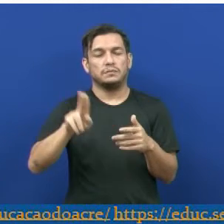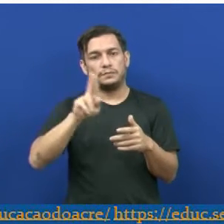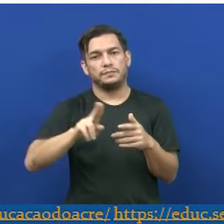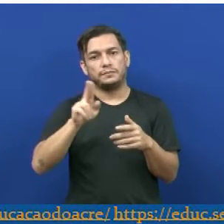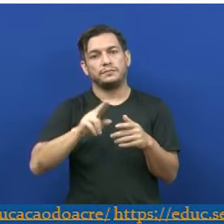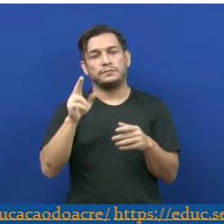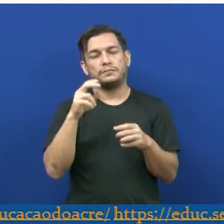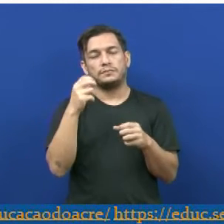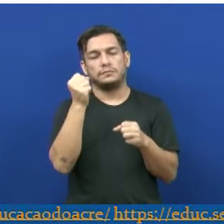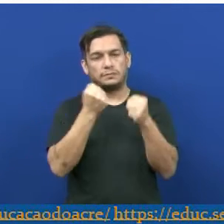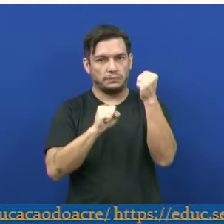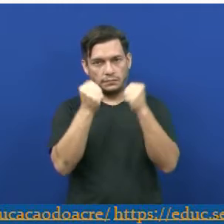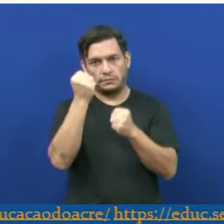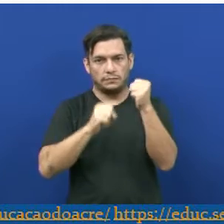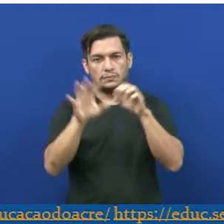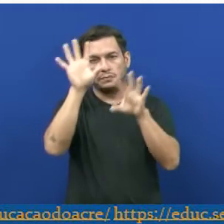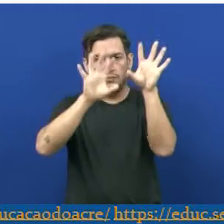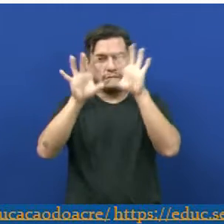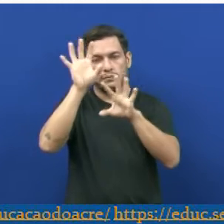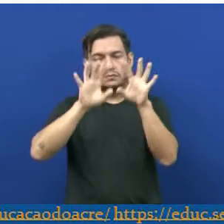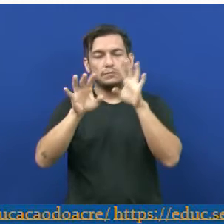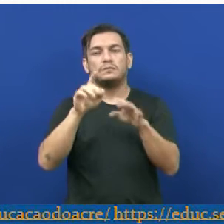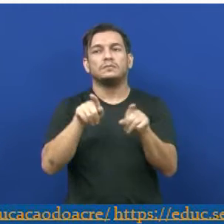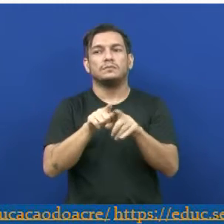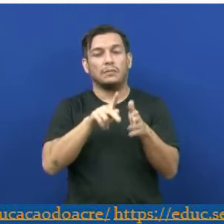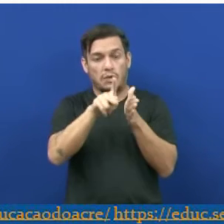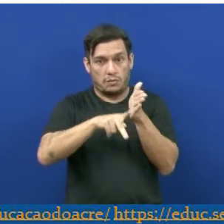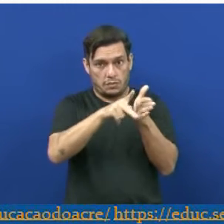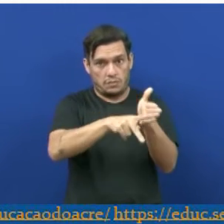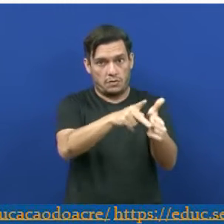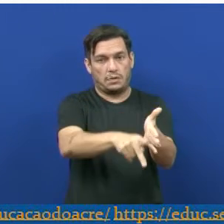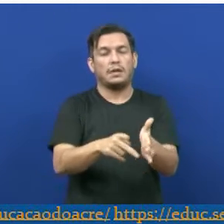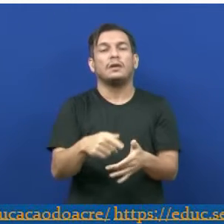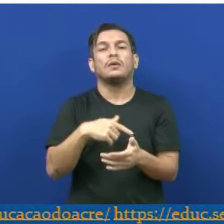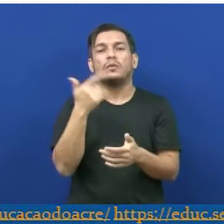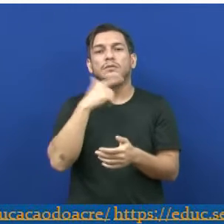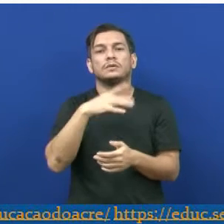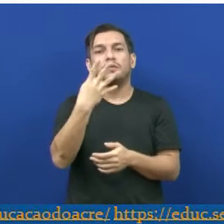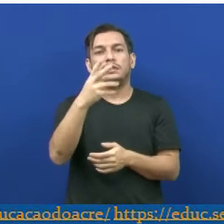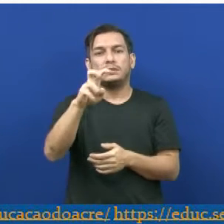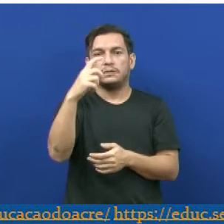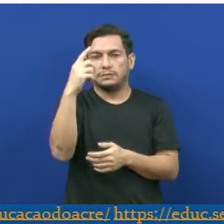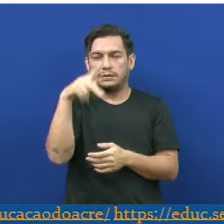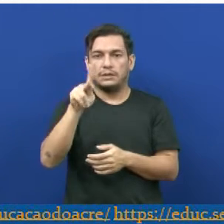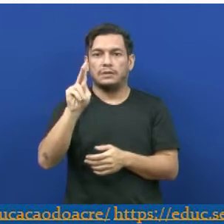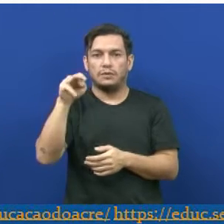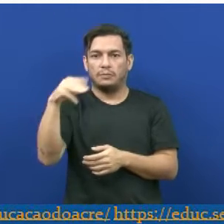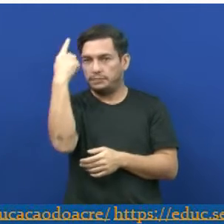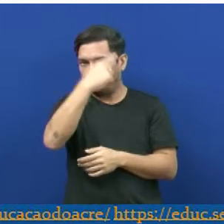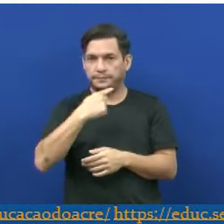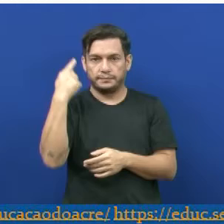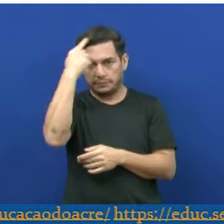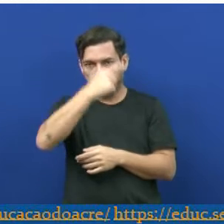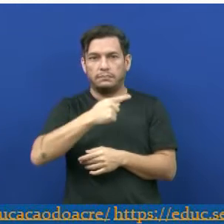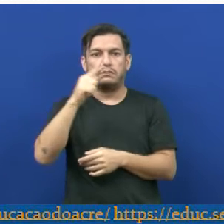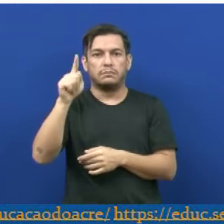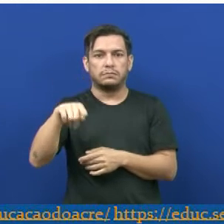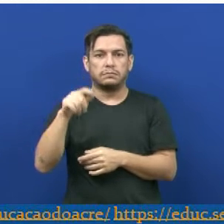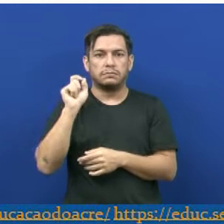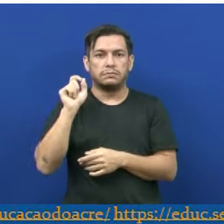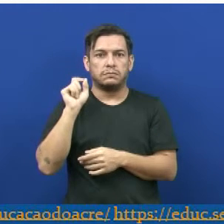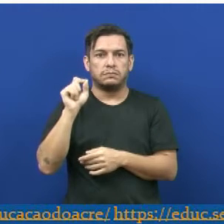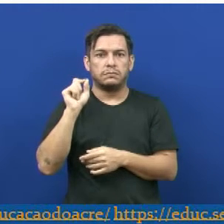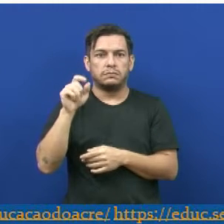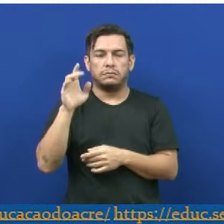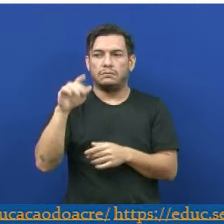utilização dessa máquina a vapor como meio de transporte, passou a alcançar 45 km por hora. Então isso foi um salto no meio do